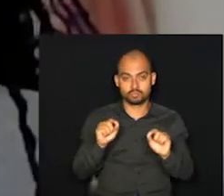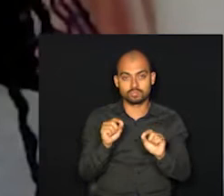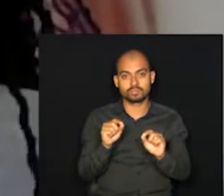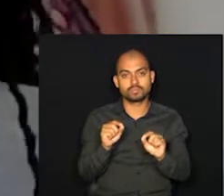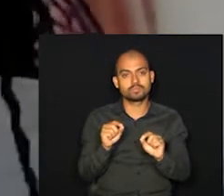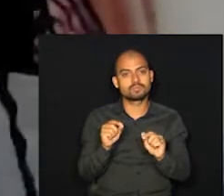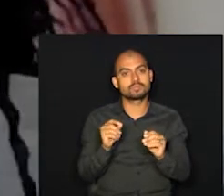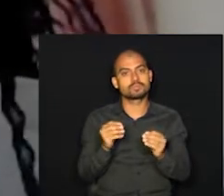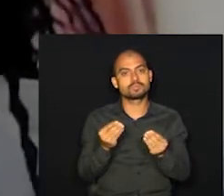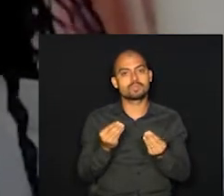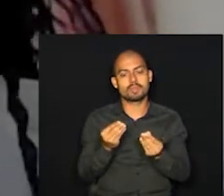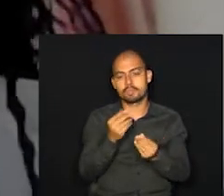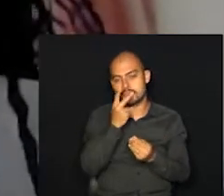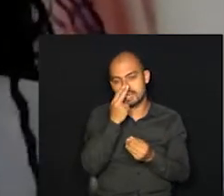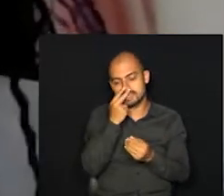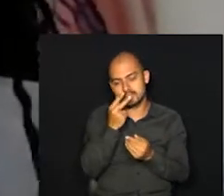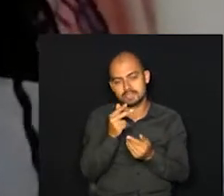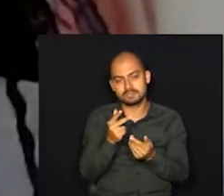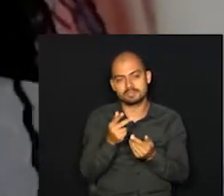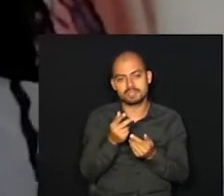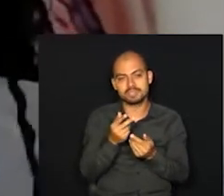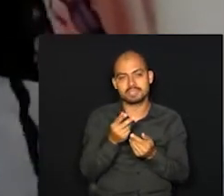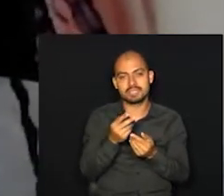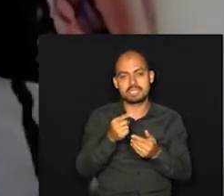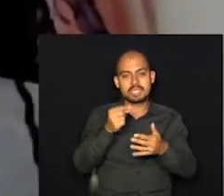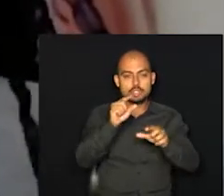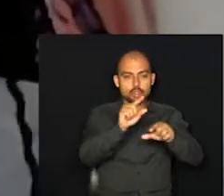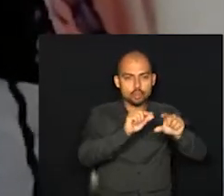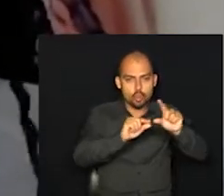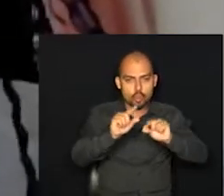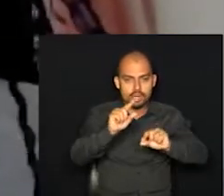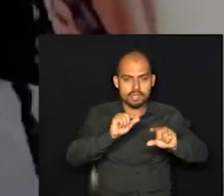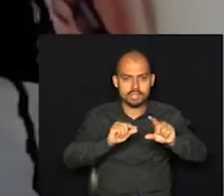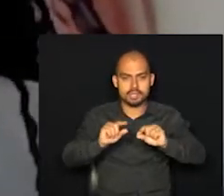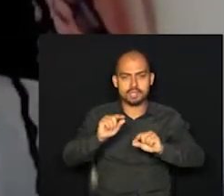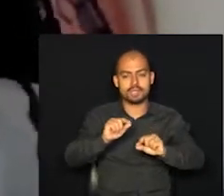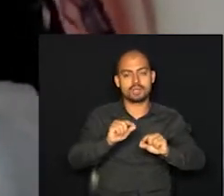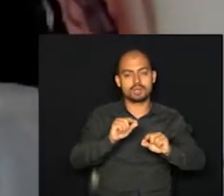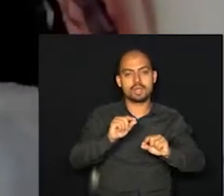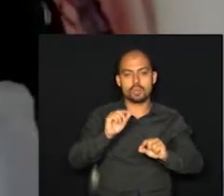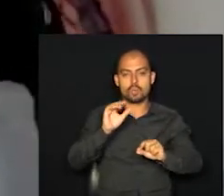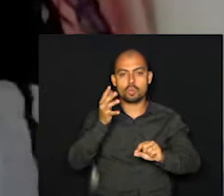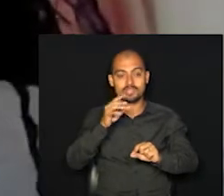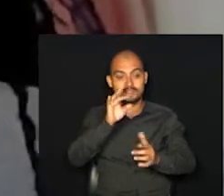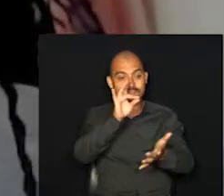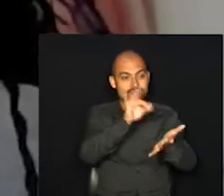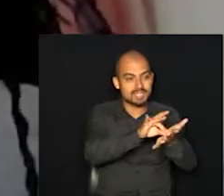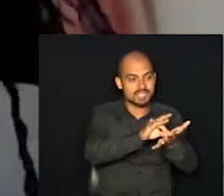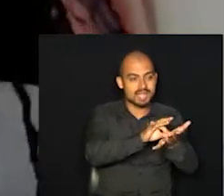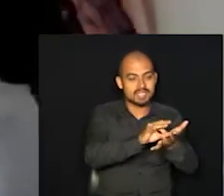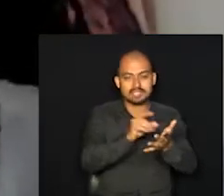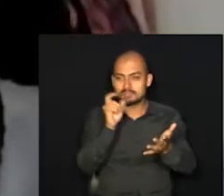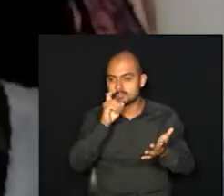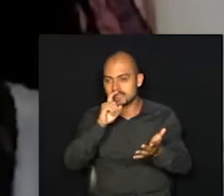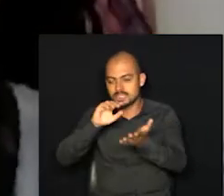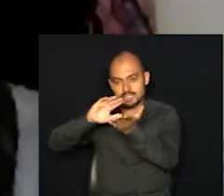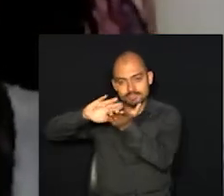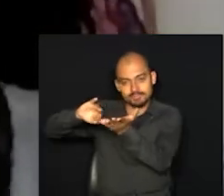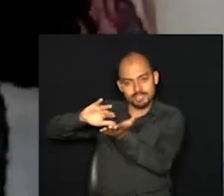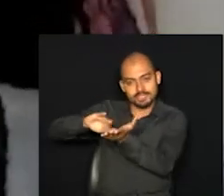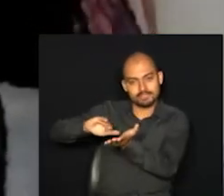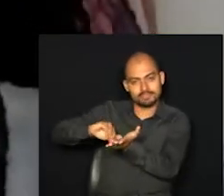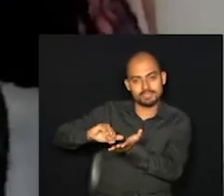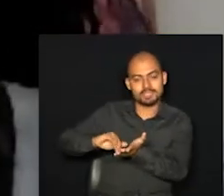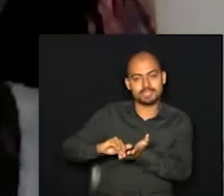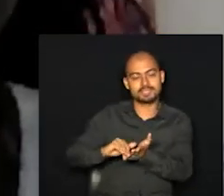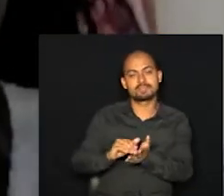um filtro. Teria que ter uma maneira de filtrar o que realmente é verdade e o que realmente não é verdade. Eu acho que enquanto essas